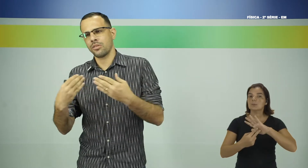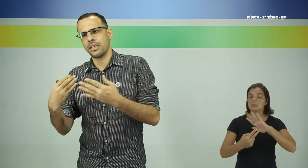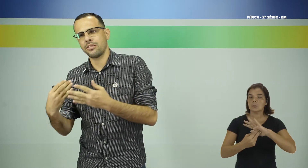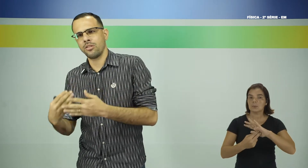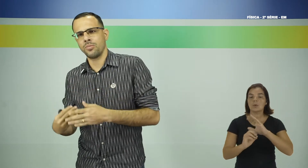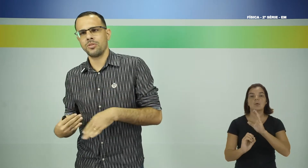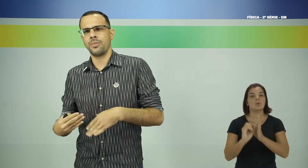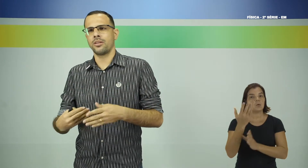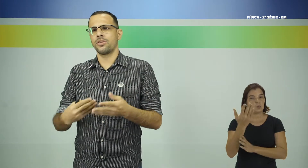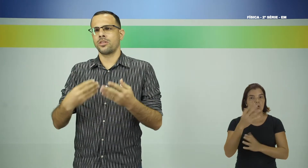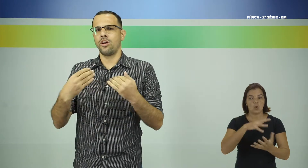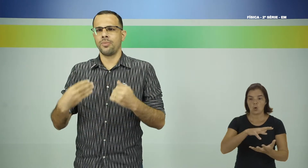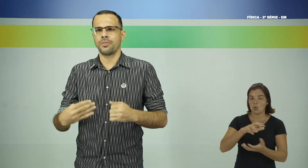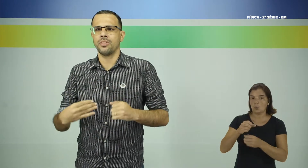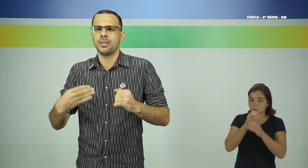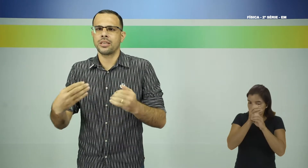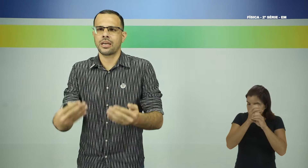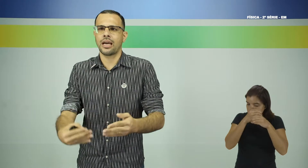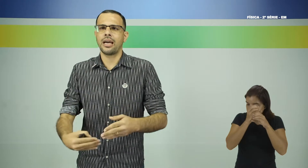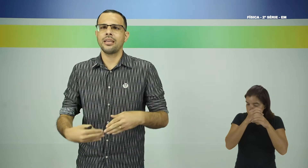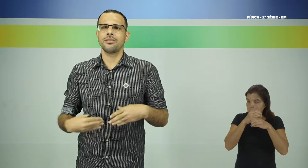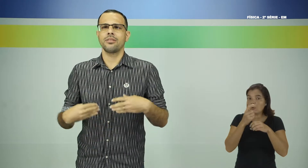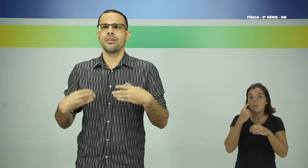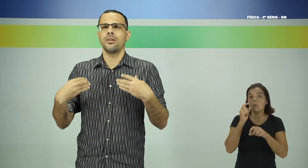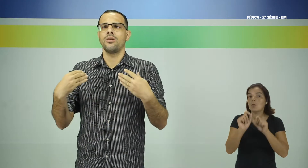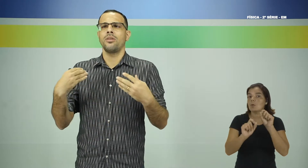que acontece no mundo microscópico,